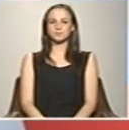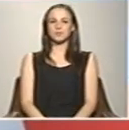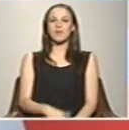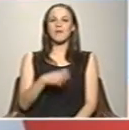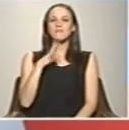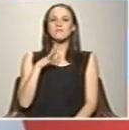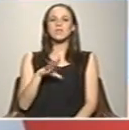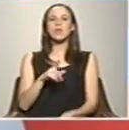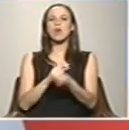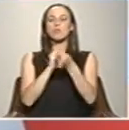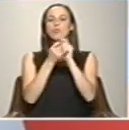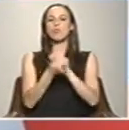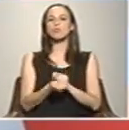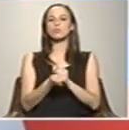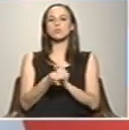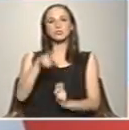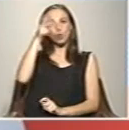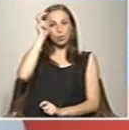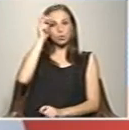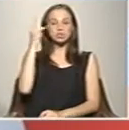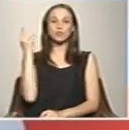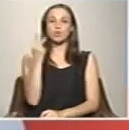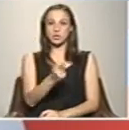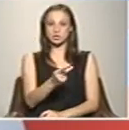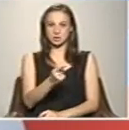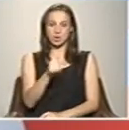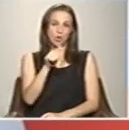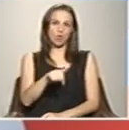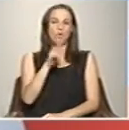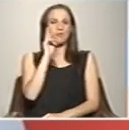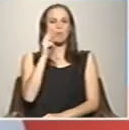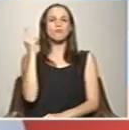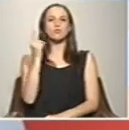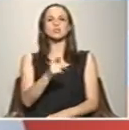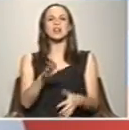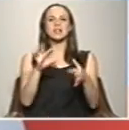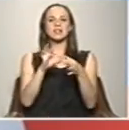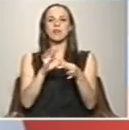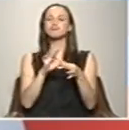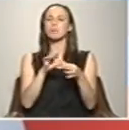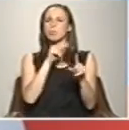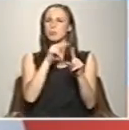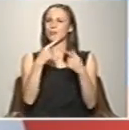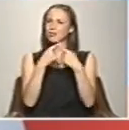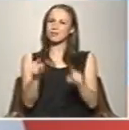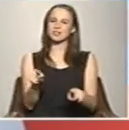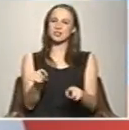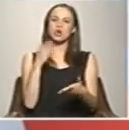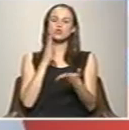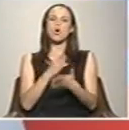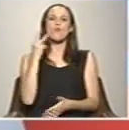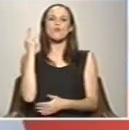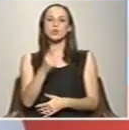mudança do próprio conceito de violência, não é? Porque hoje em dia nós olhamos para a violência numa perspectiva muito mais alargada. Sem dúvida. E não apenas como a